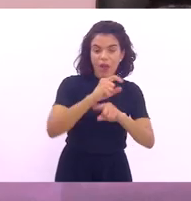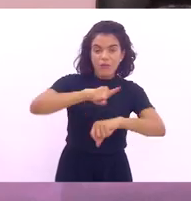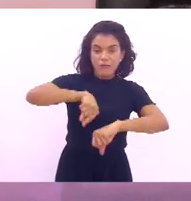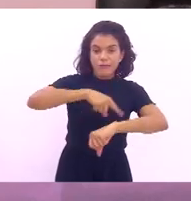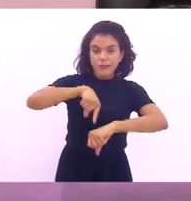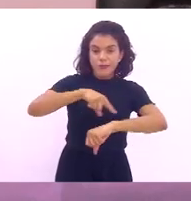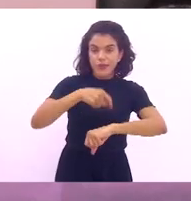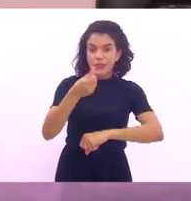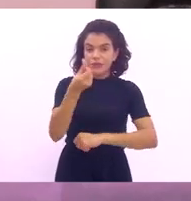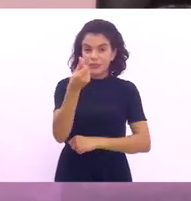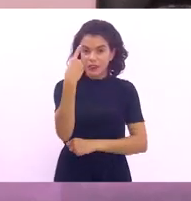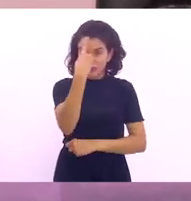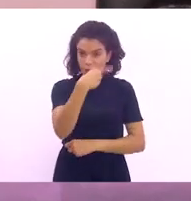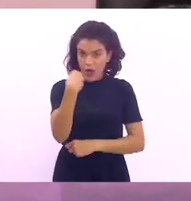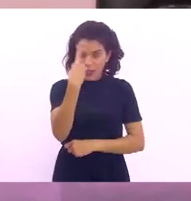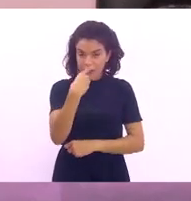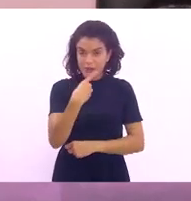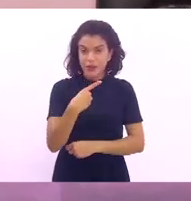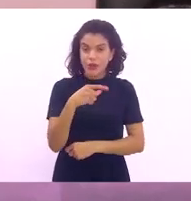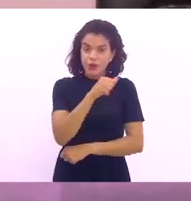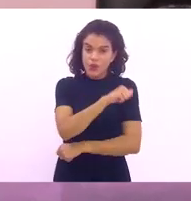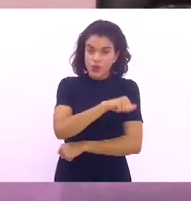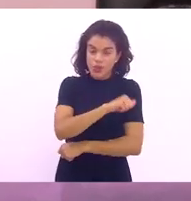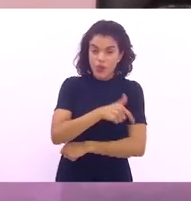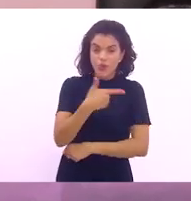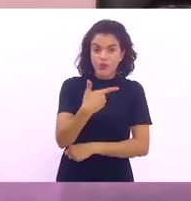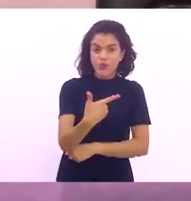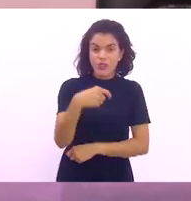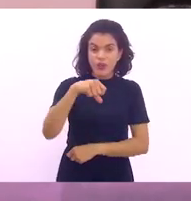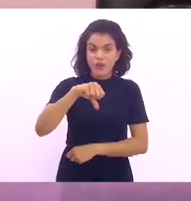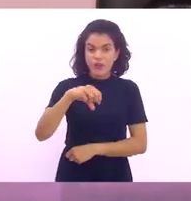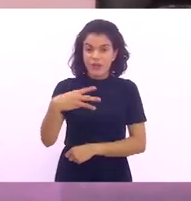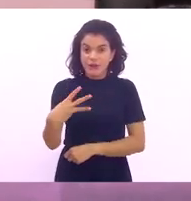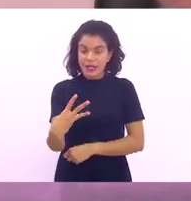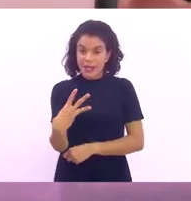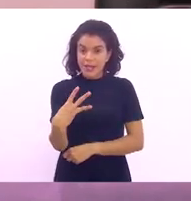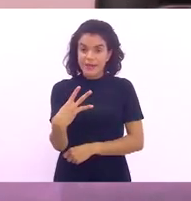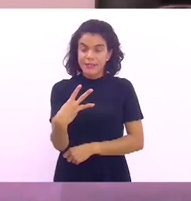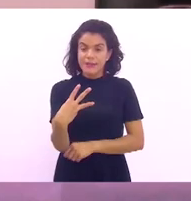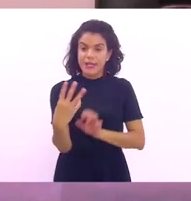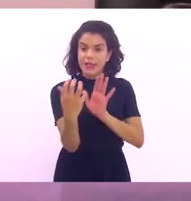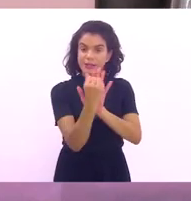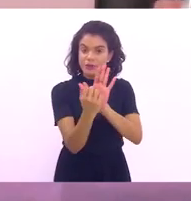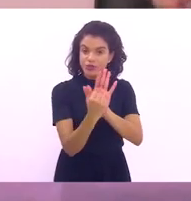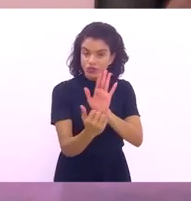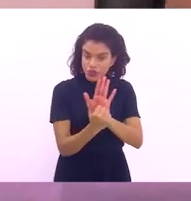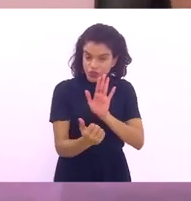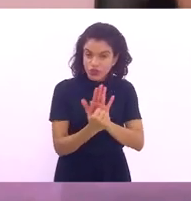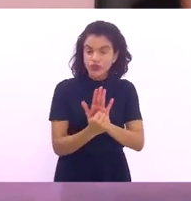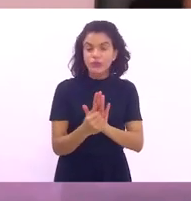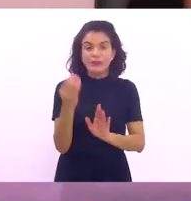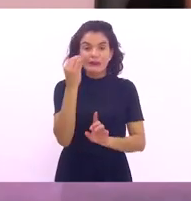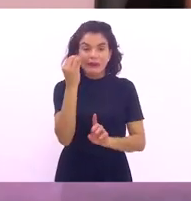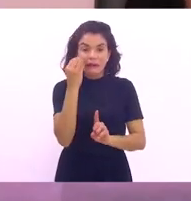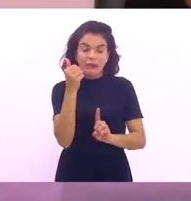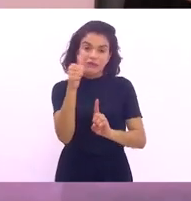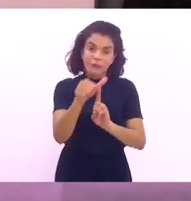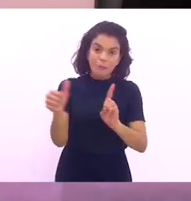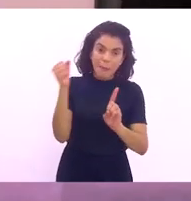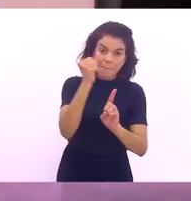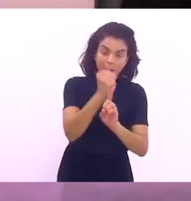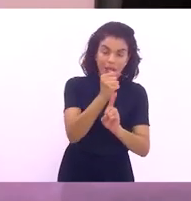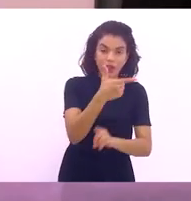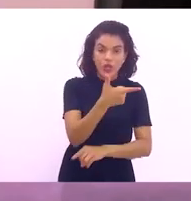cada 6 horas no Rio de Janeiro foram 293 casos de tentativa feminicídio em